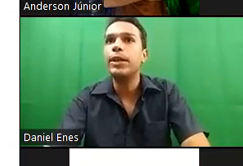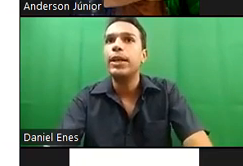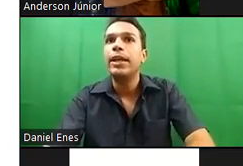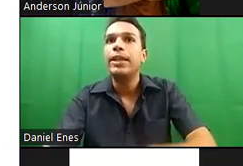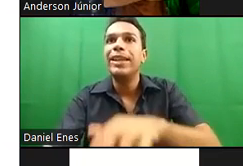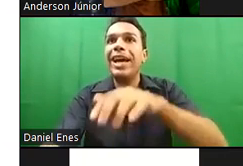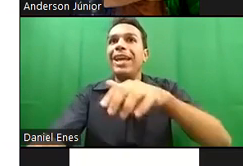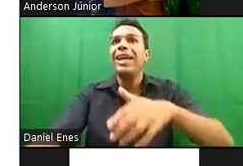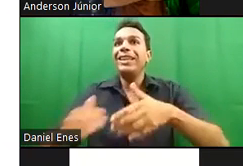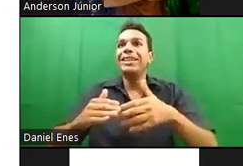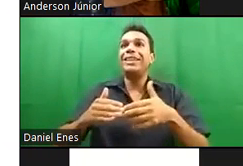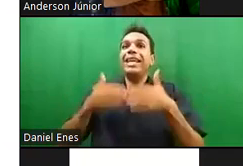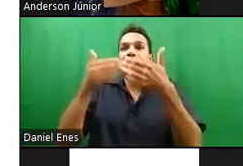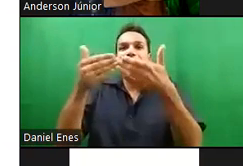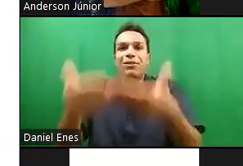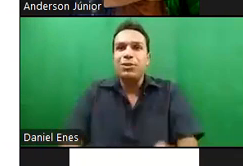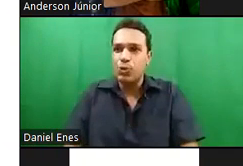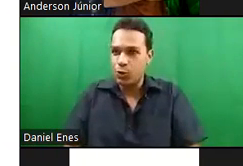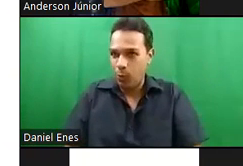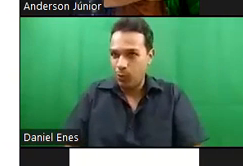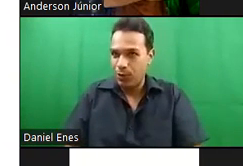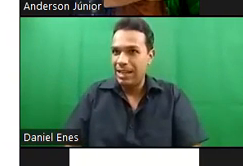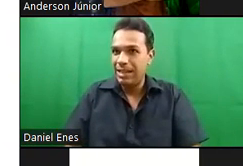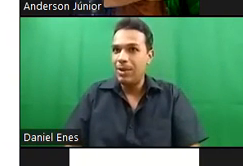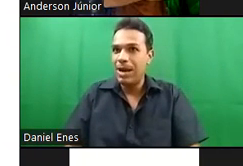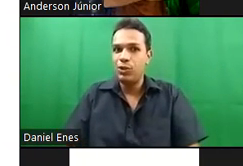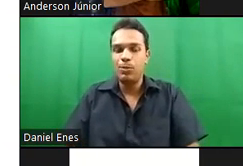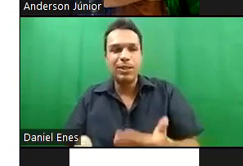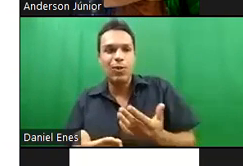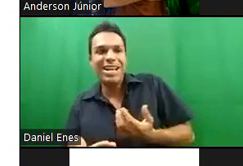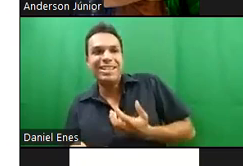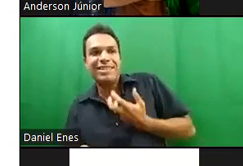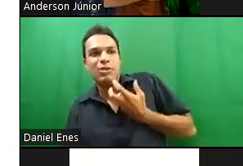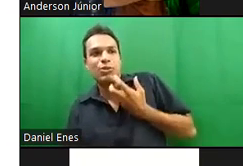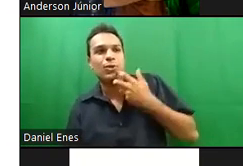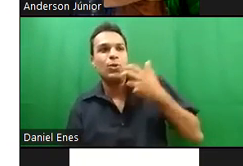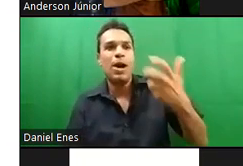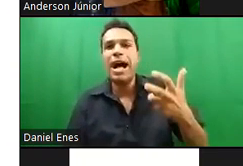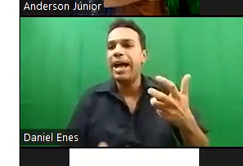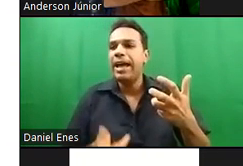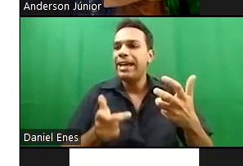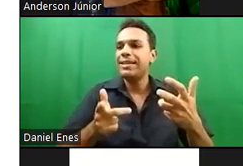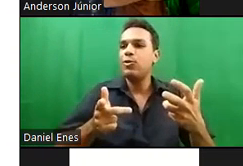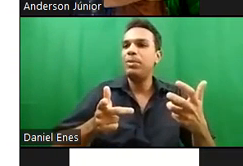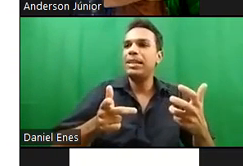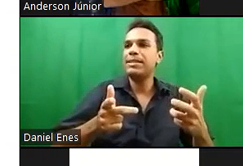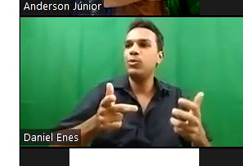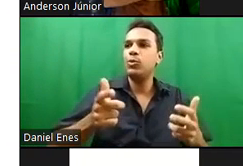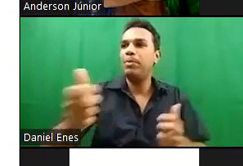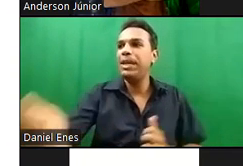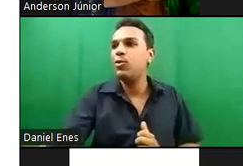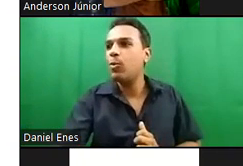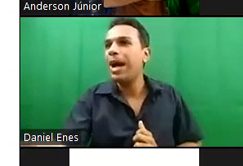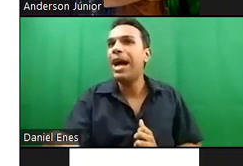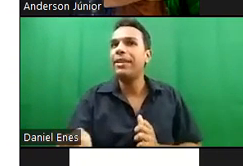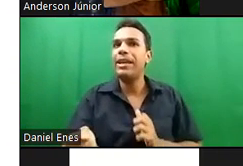isso, né? Em descrever os sons da linguagem humana. Como é que sai o som do A? Essa combinação do